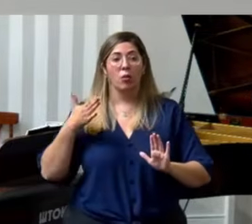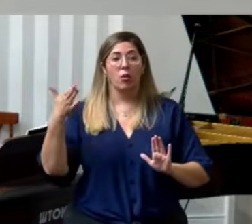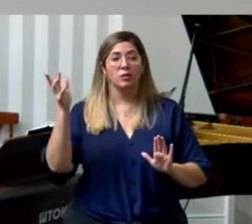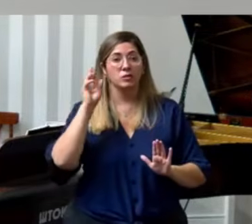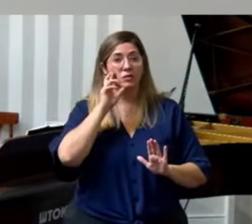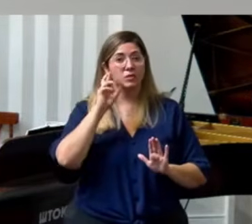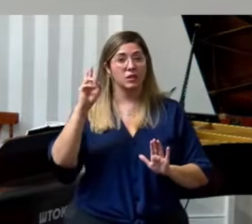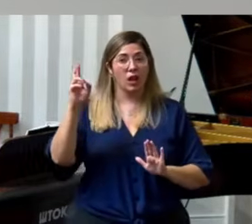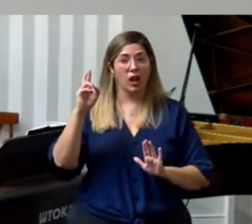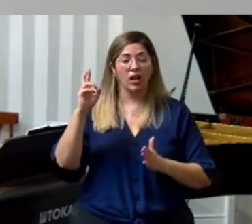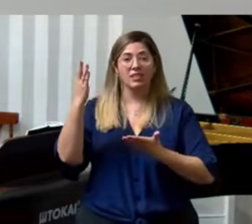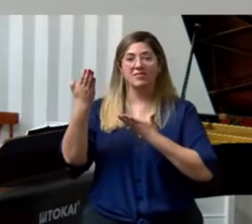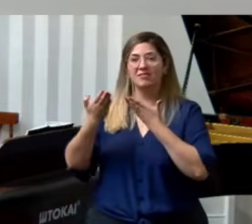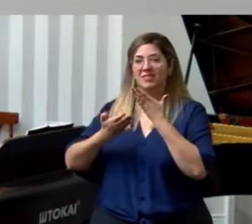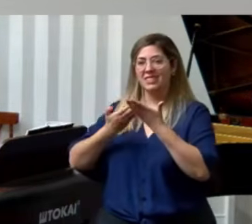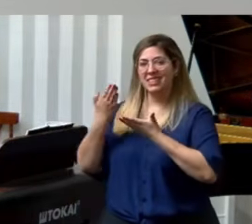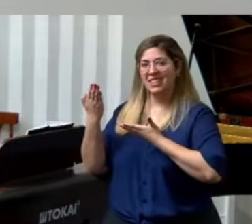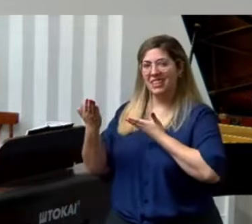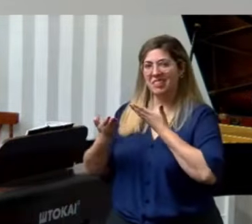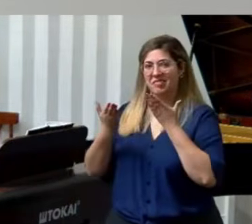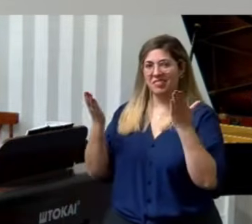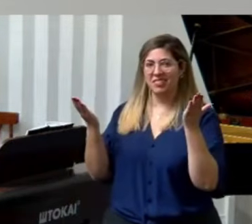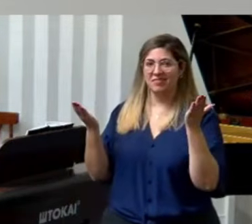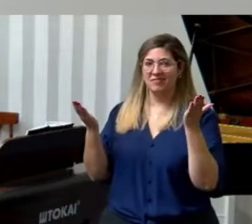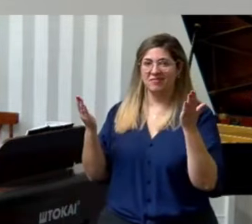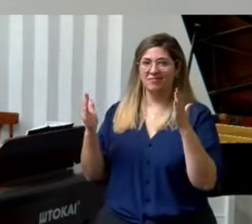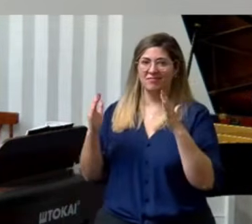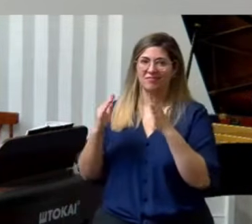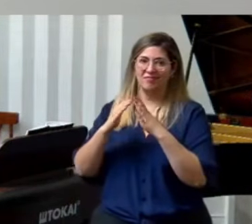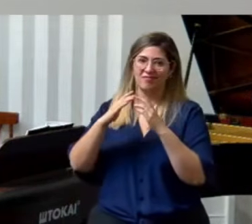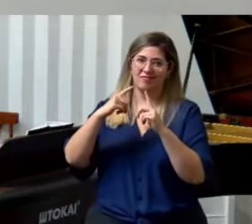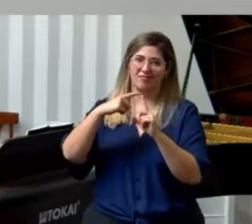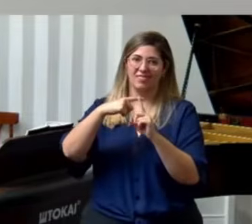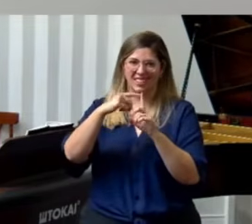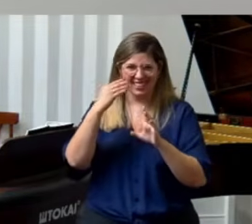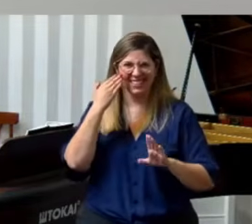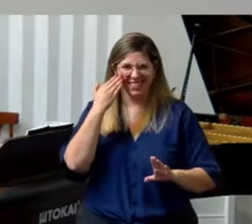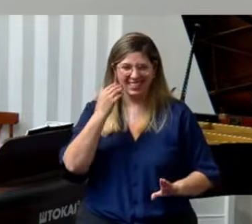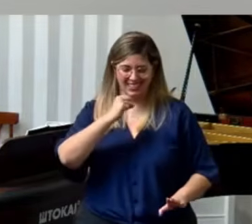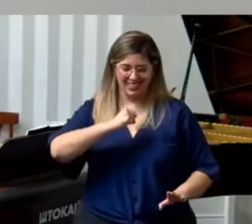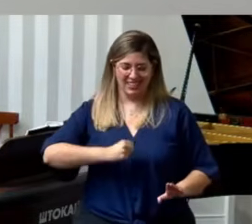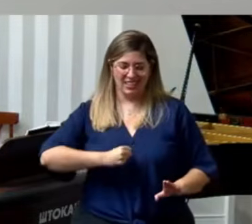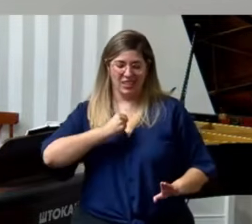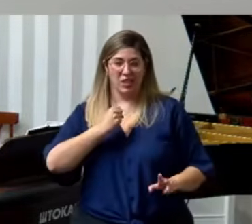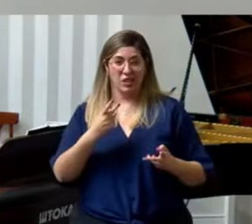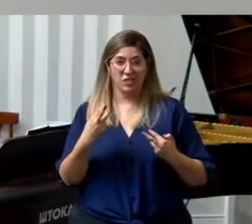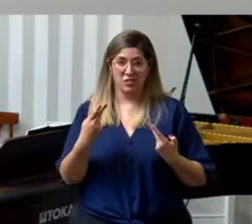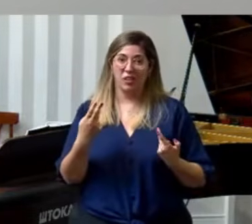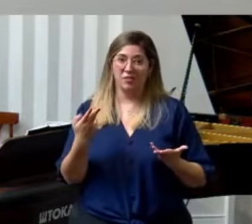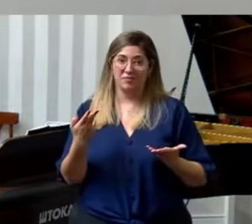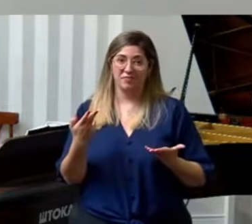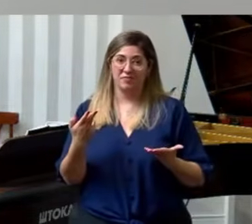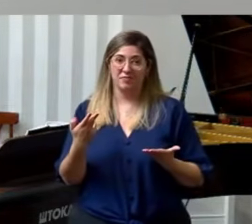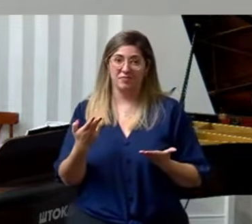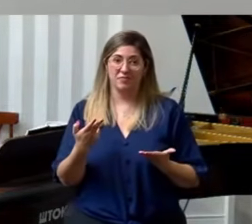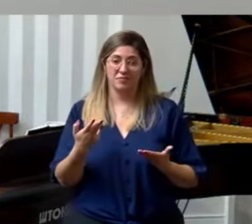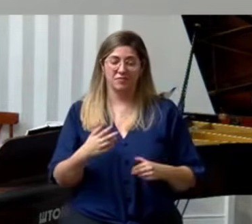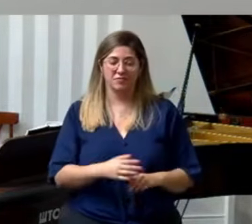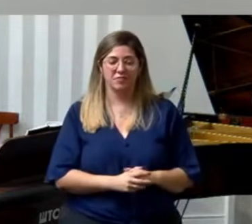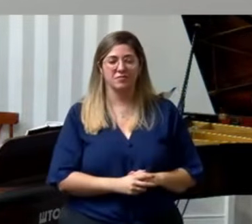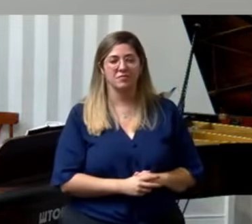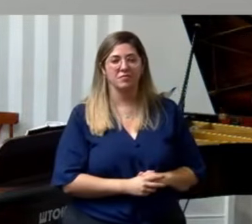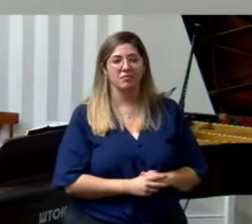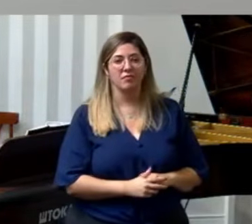sacerdotes serviam dentro do tabernáculo. O Senhor está